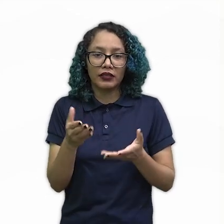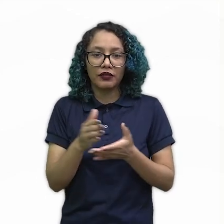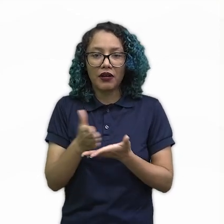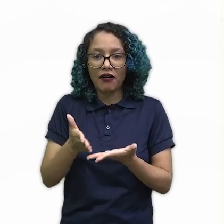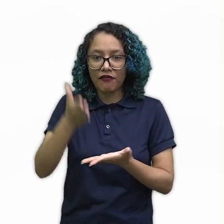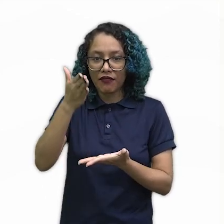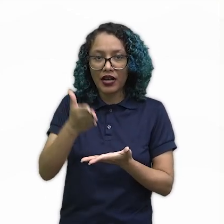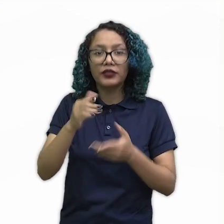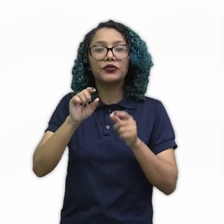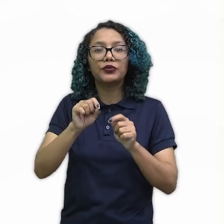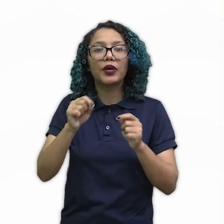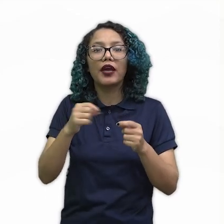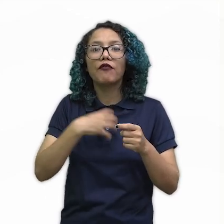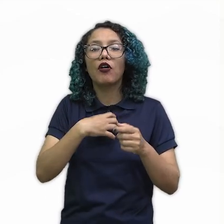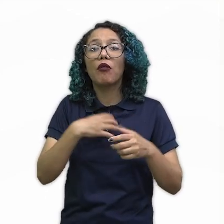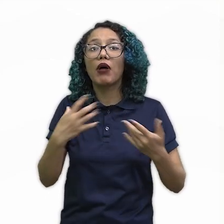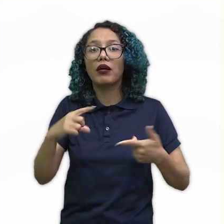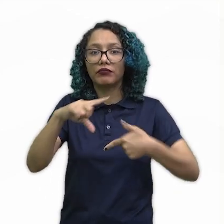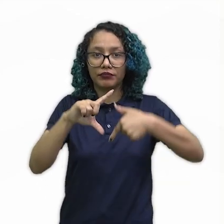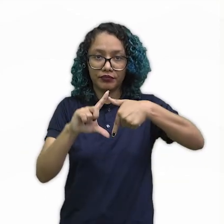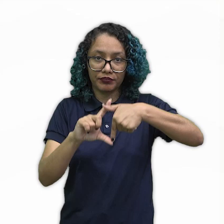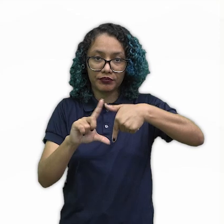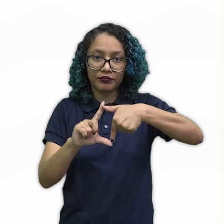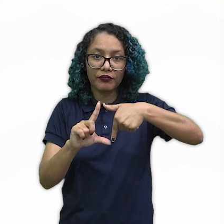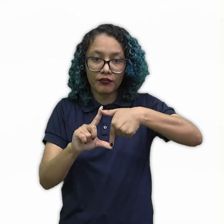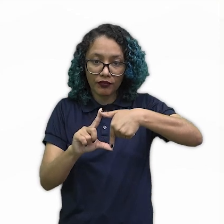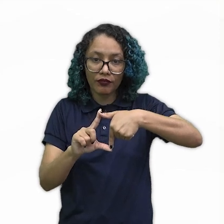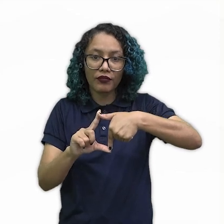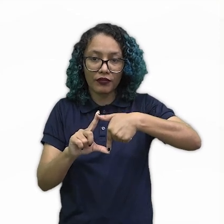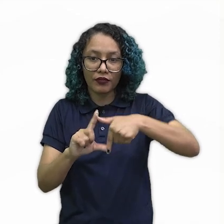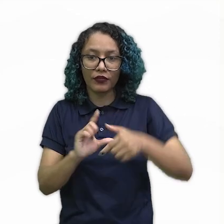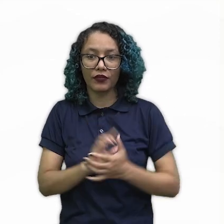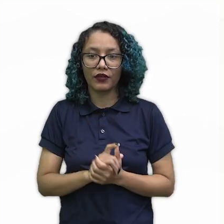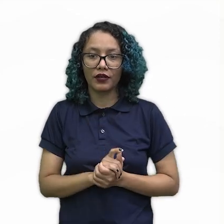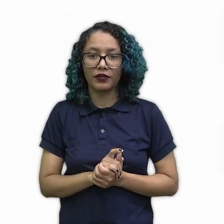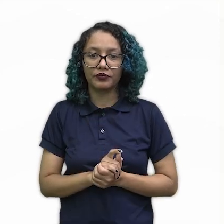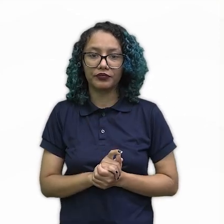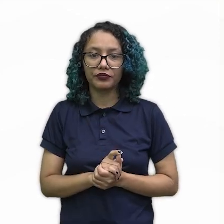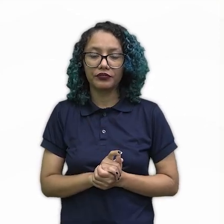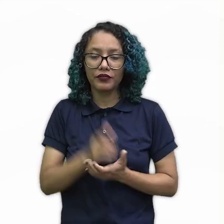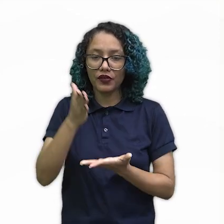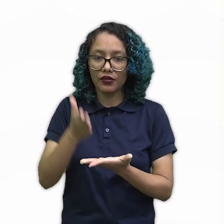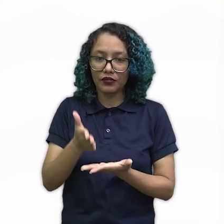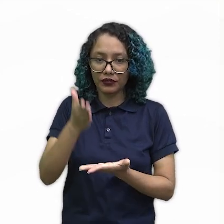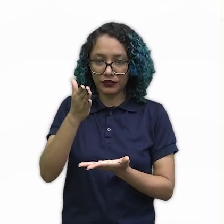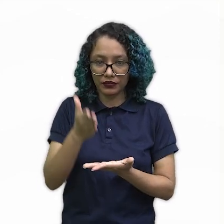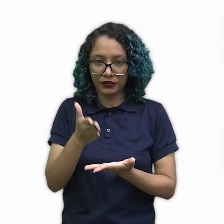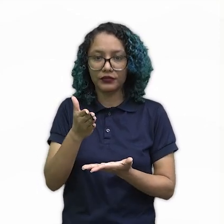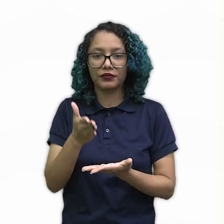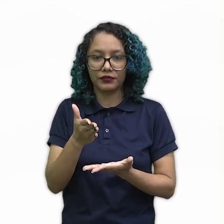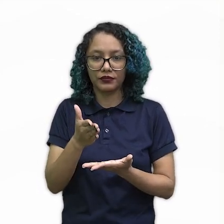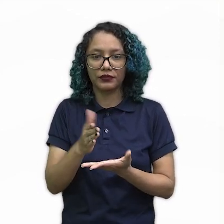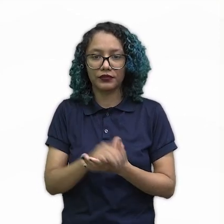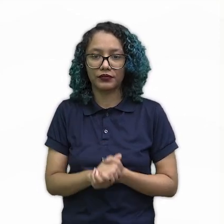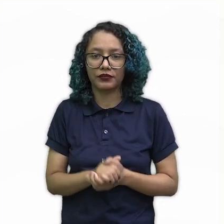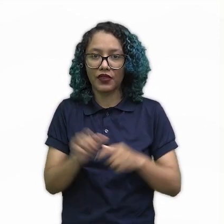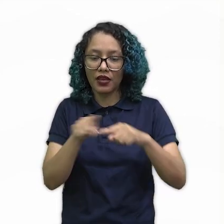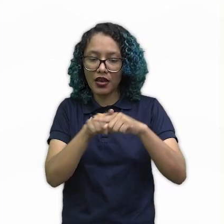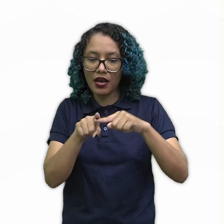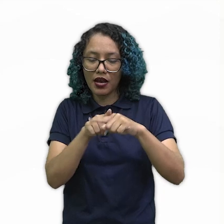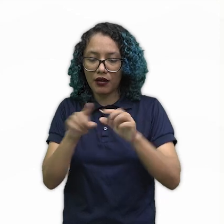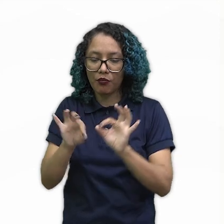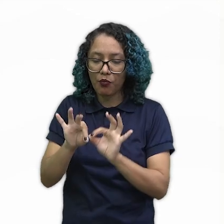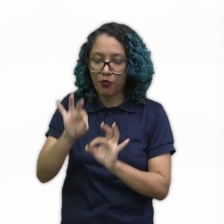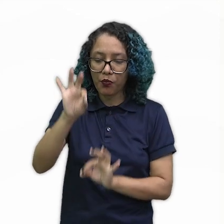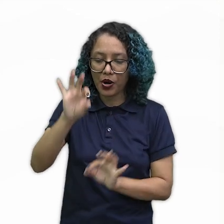quê? Retangulares. Ou seja, os lados desses retângulos são as arestas laterais, tá certo? São as linhas que formam